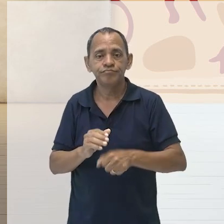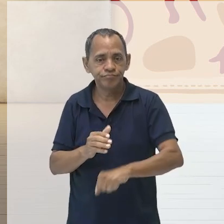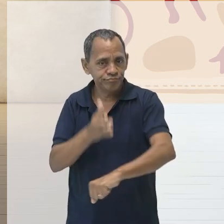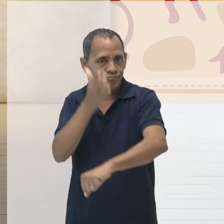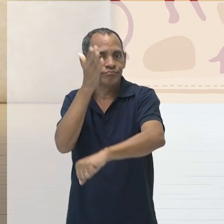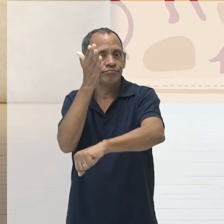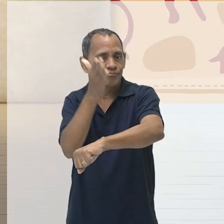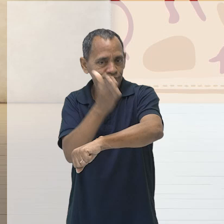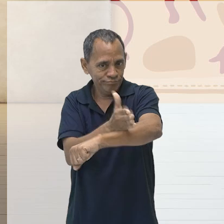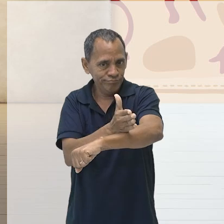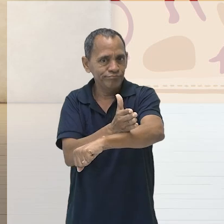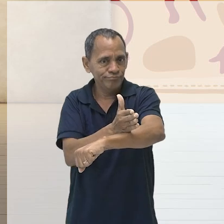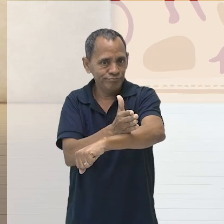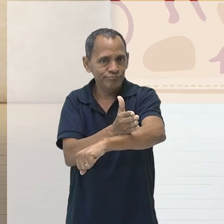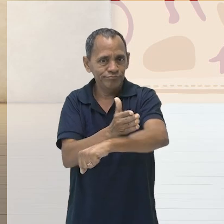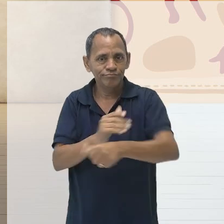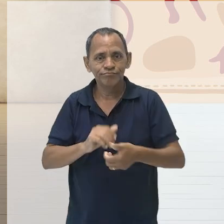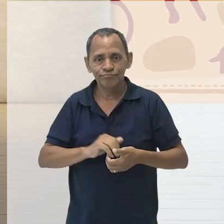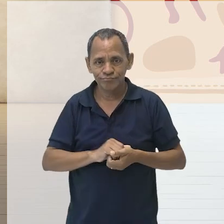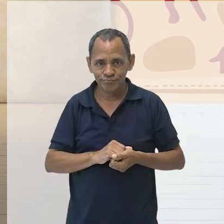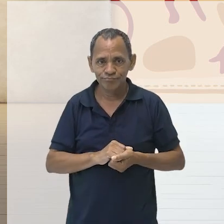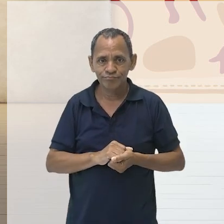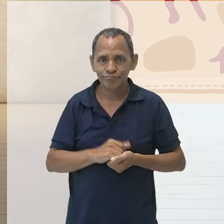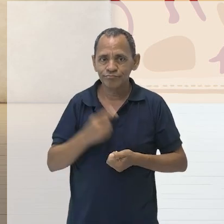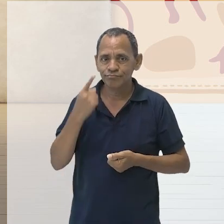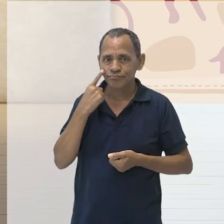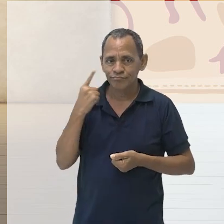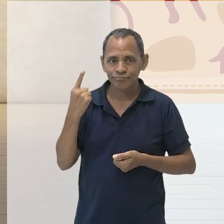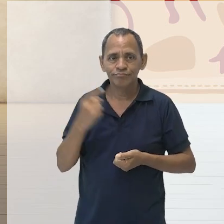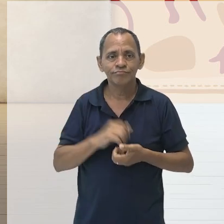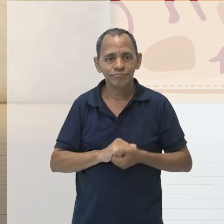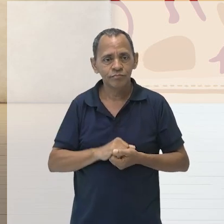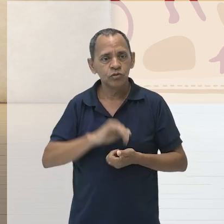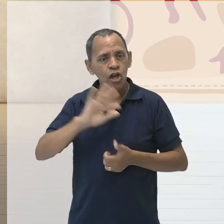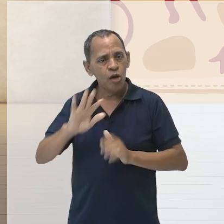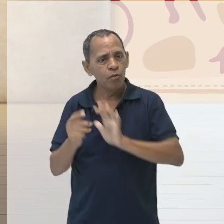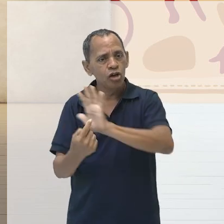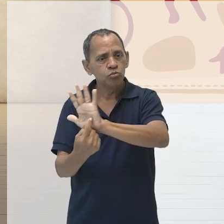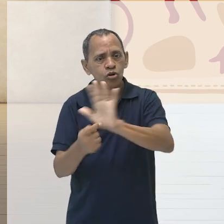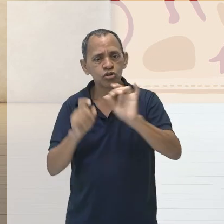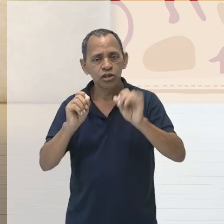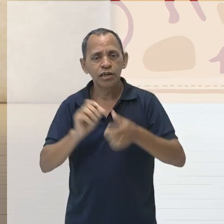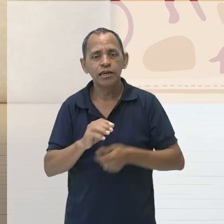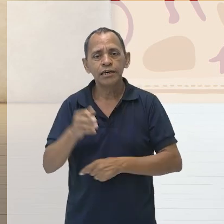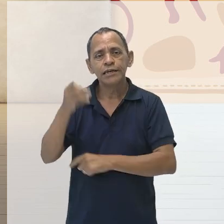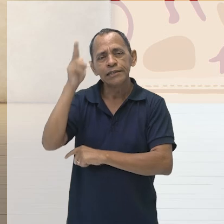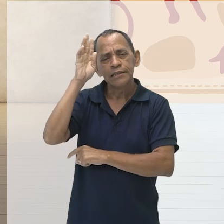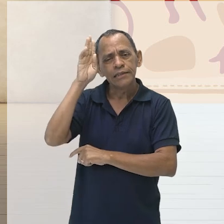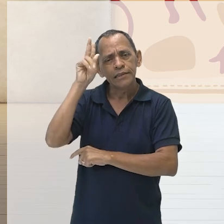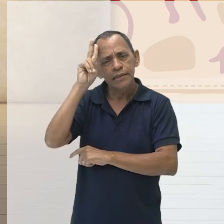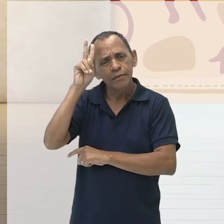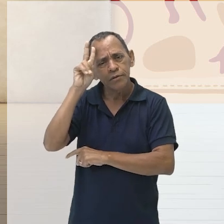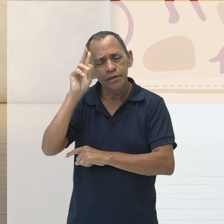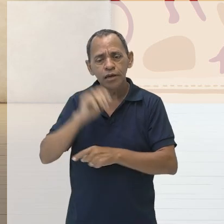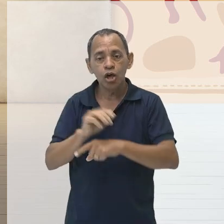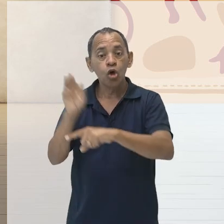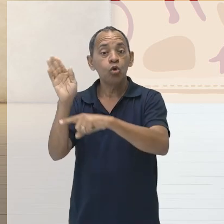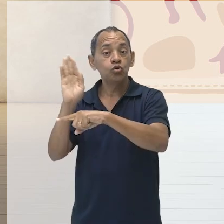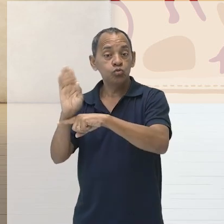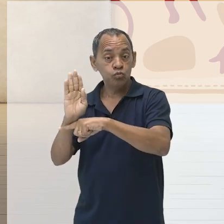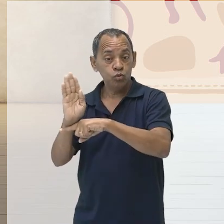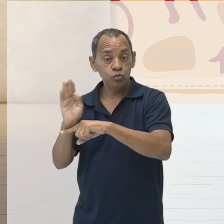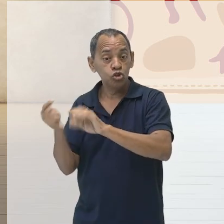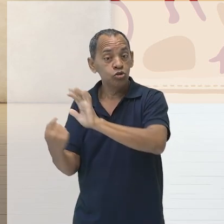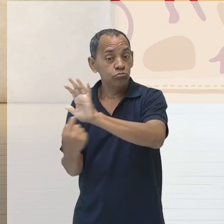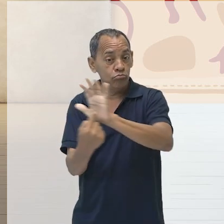medievais. Aqui, olhando essa imagem, a gente lembra muito ali daqueles filmes que retratam muito bem as lutas